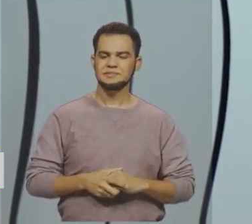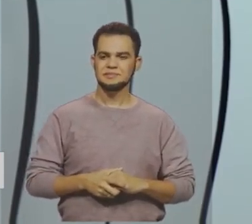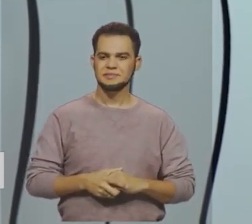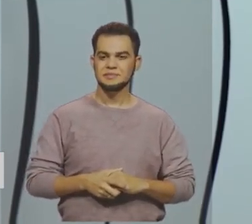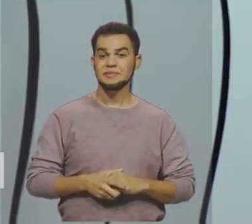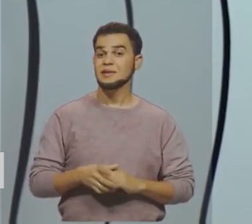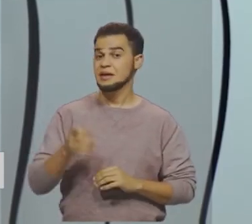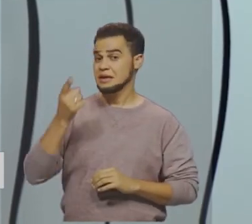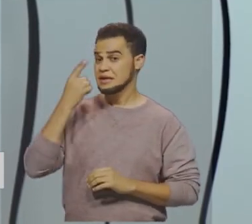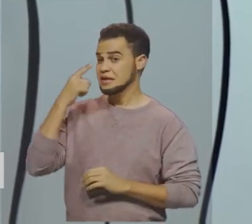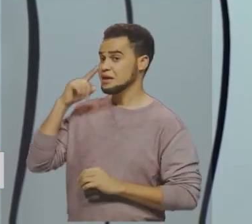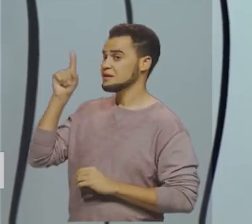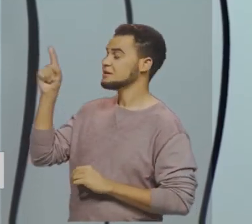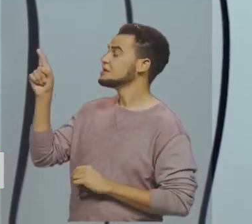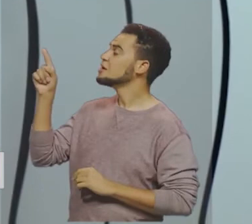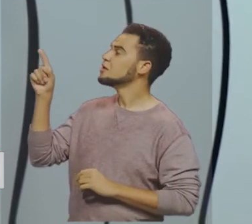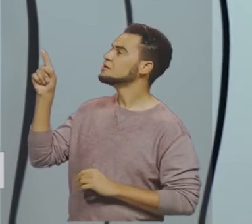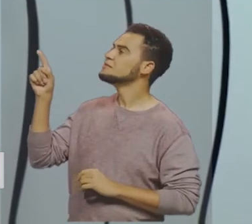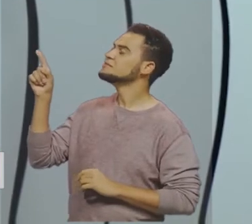E aqui, n